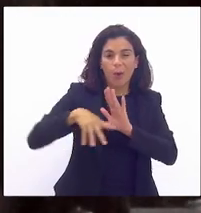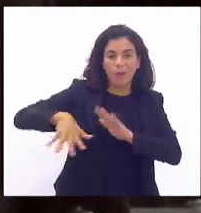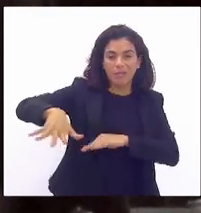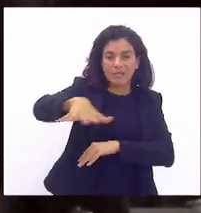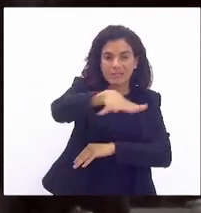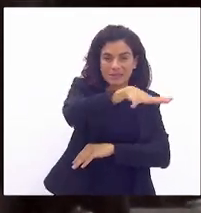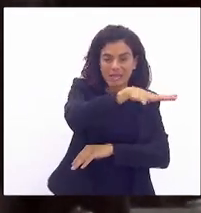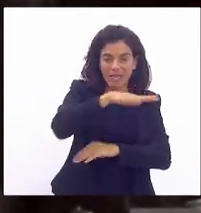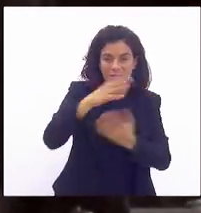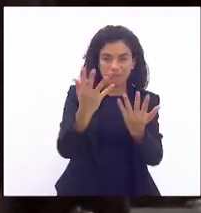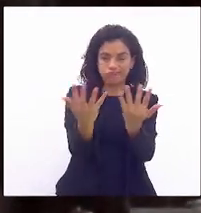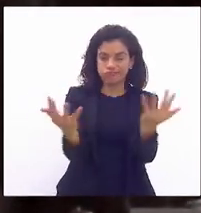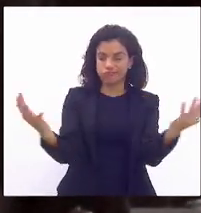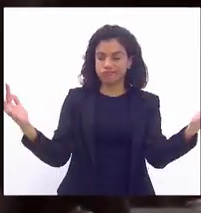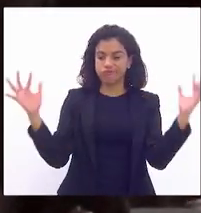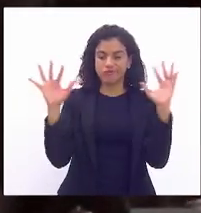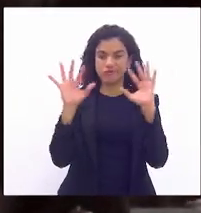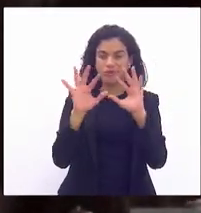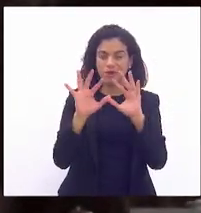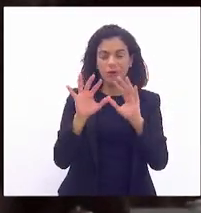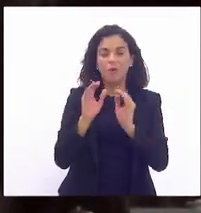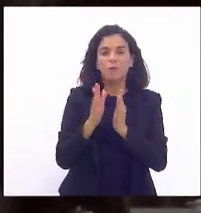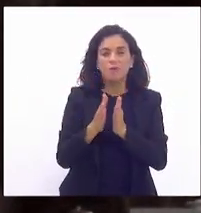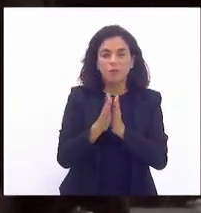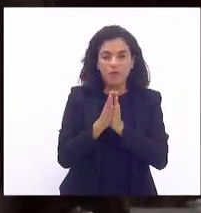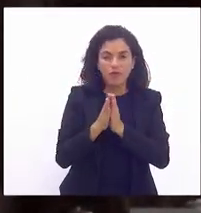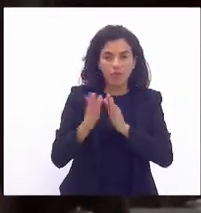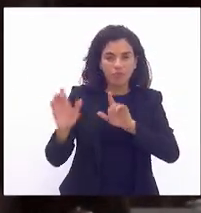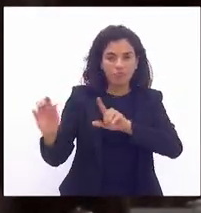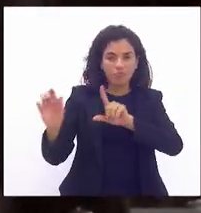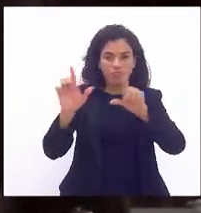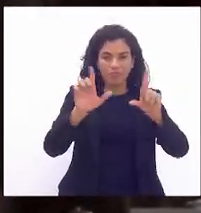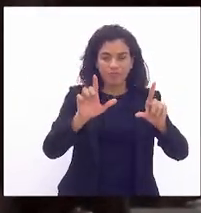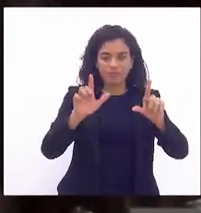cidade. Por favor, pode passar a próxima.